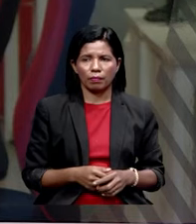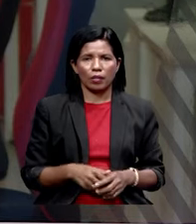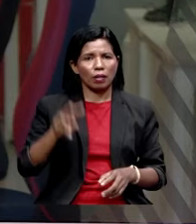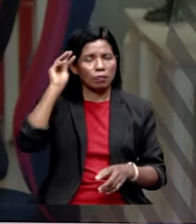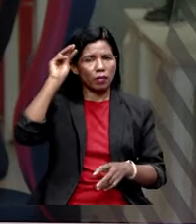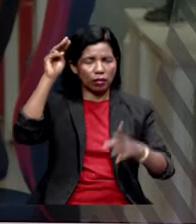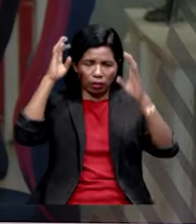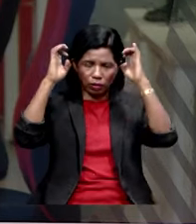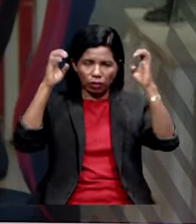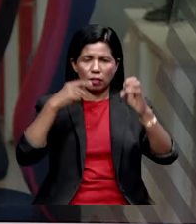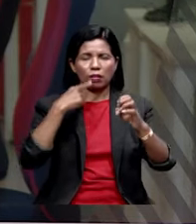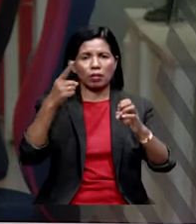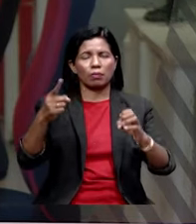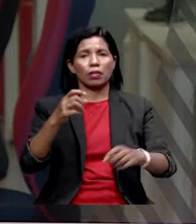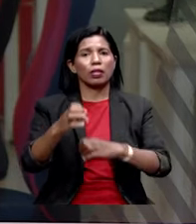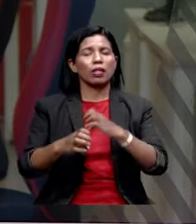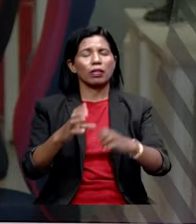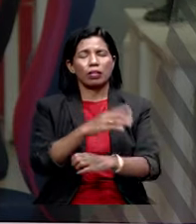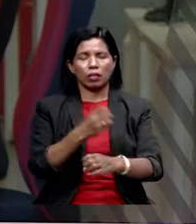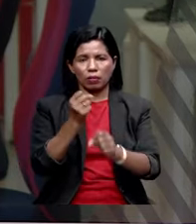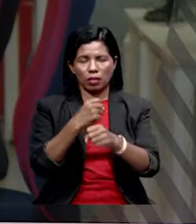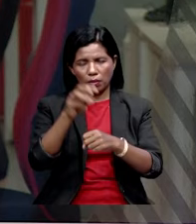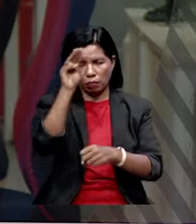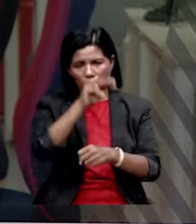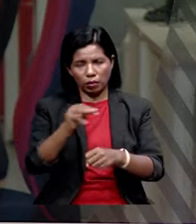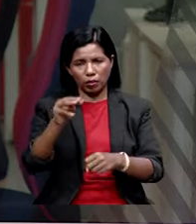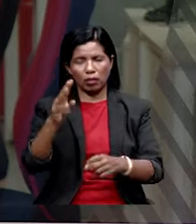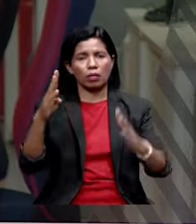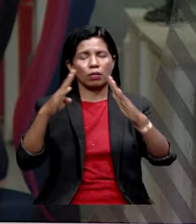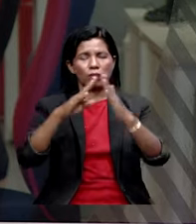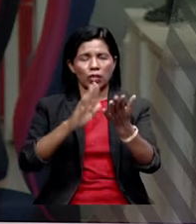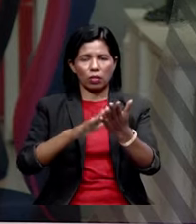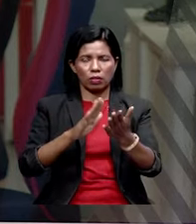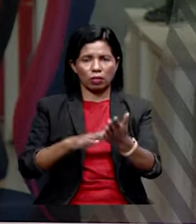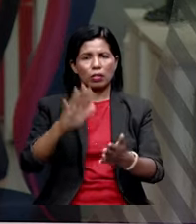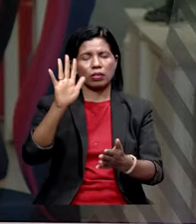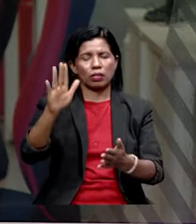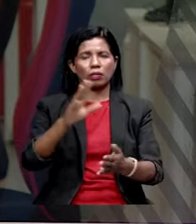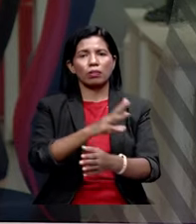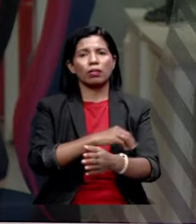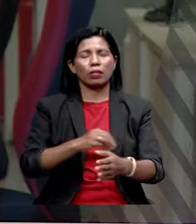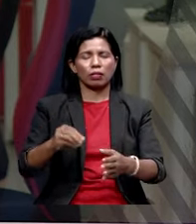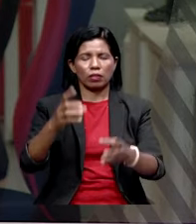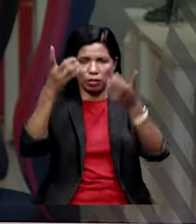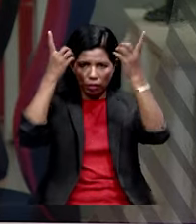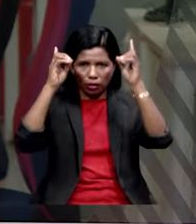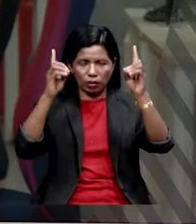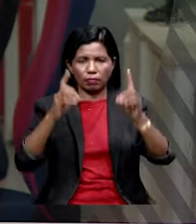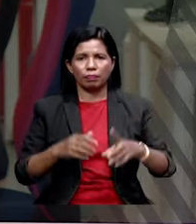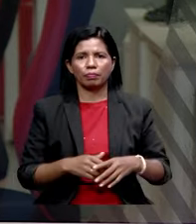Ministériu Edukasaun haruka na enjineiru sira hodi monitorizasaun ba obra eskola 5 de Maiu antes foti desizaun.